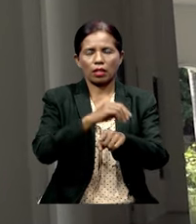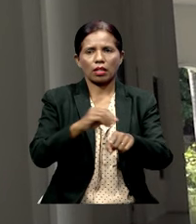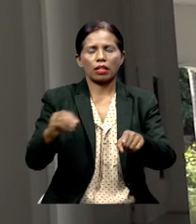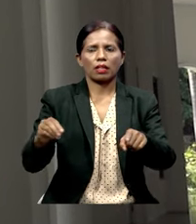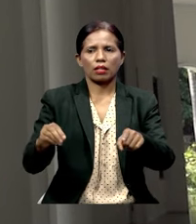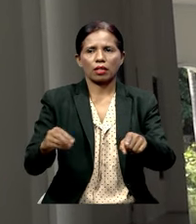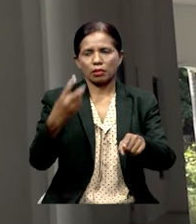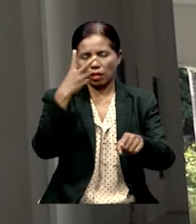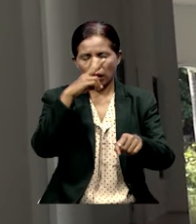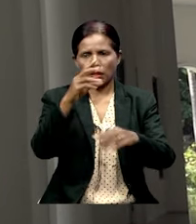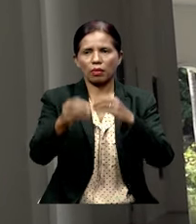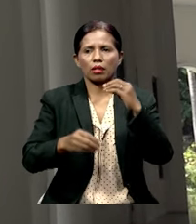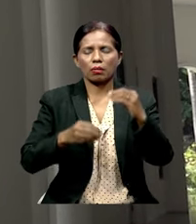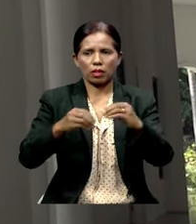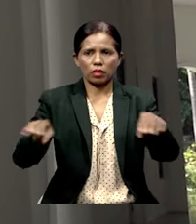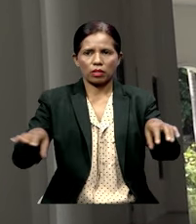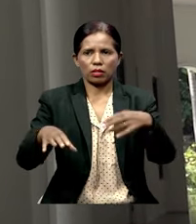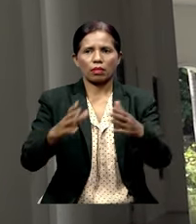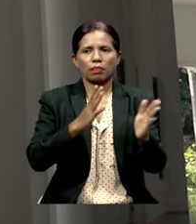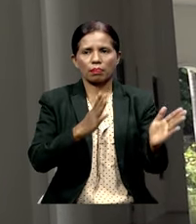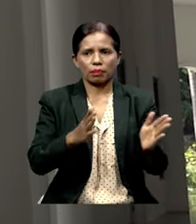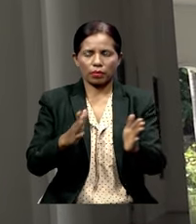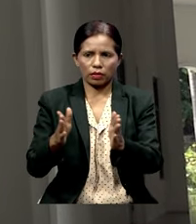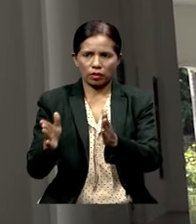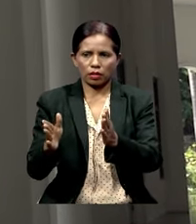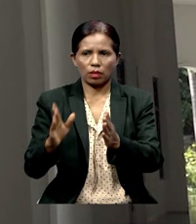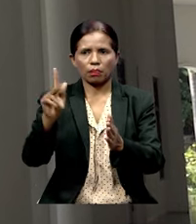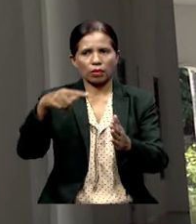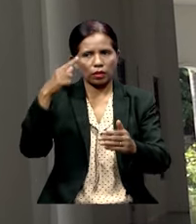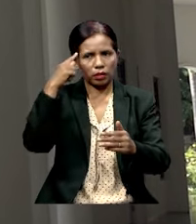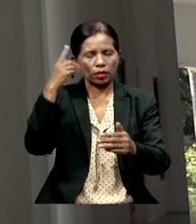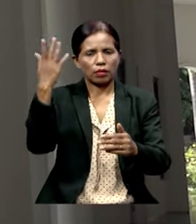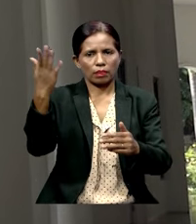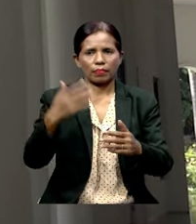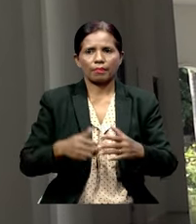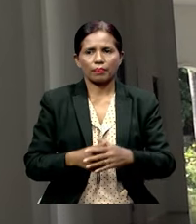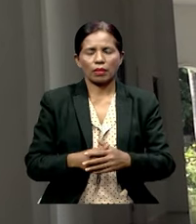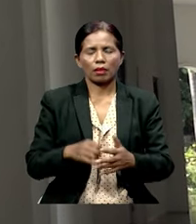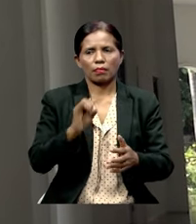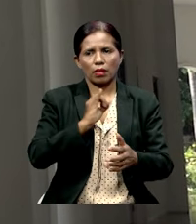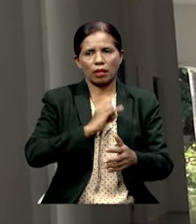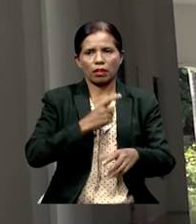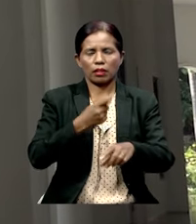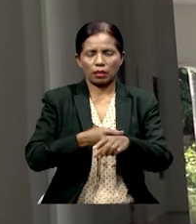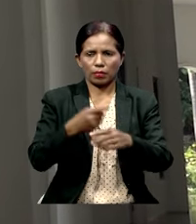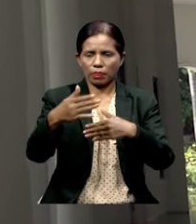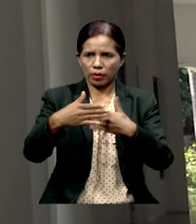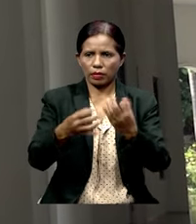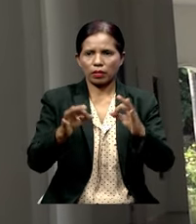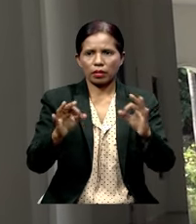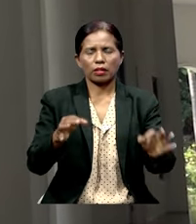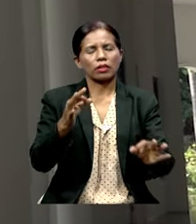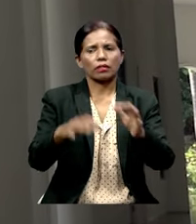ainda vai atual acompanhamento vai a processo política ainda vai, né, vai há o tempo tona. E